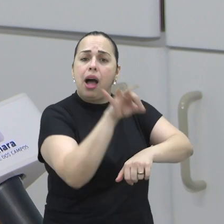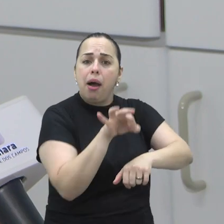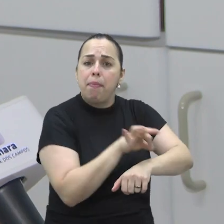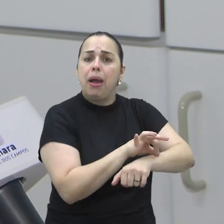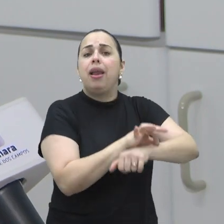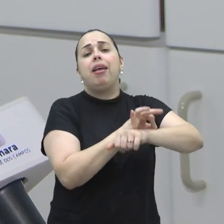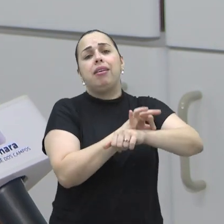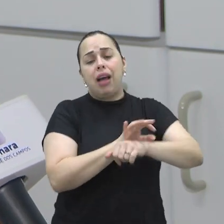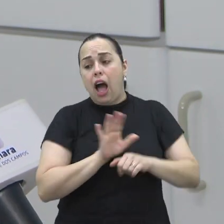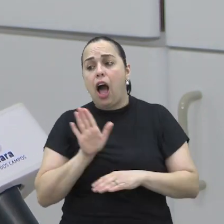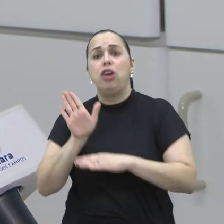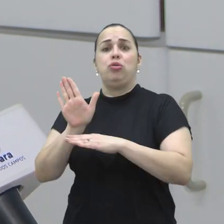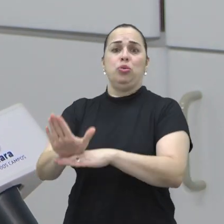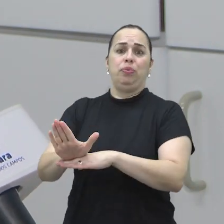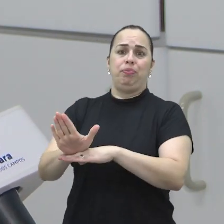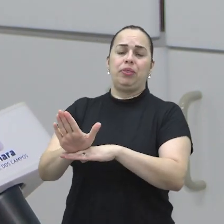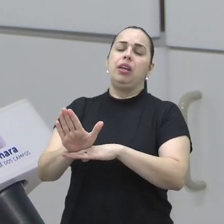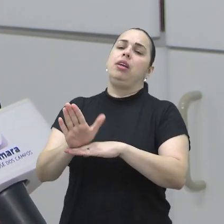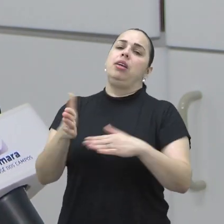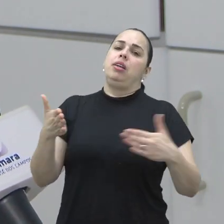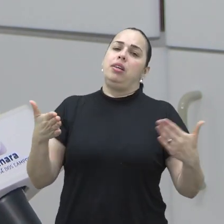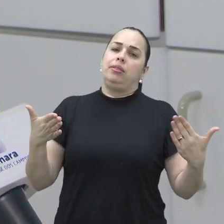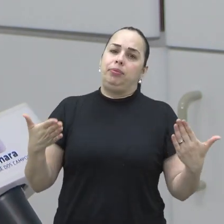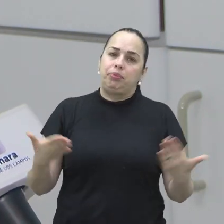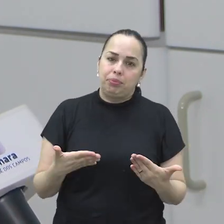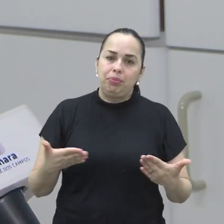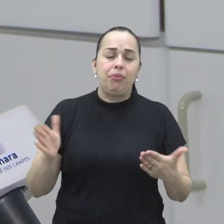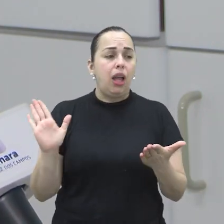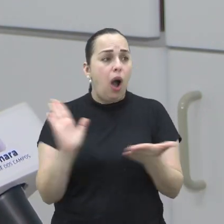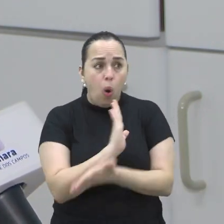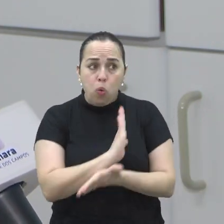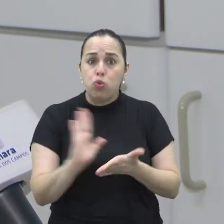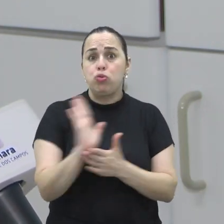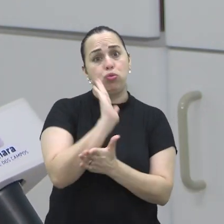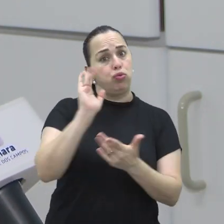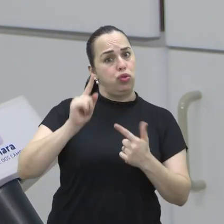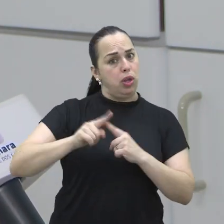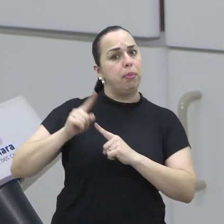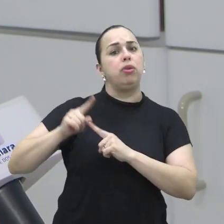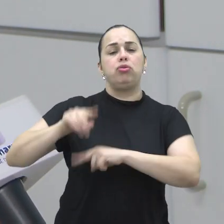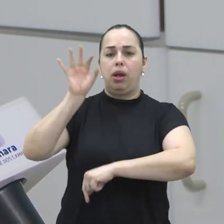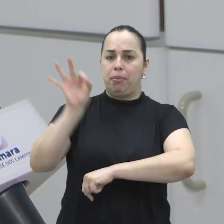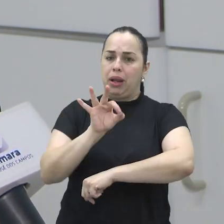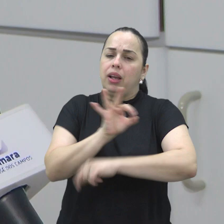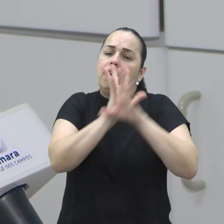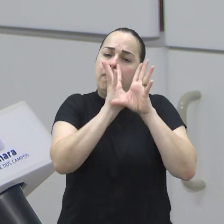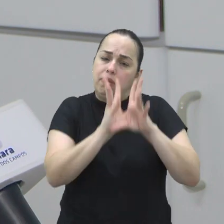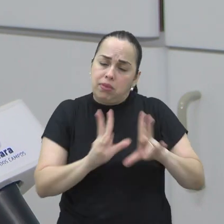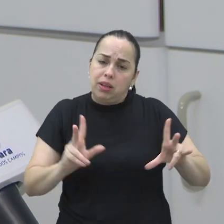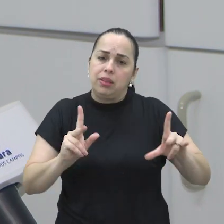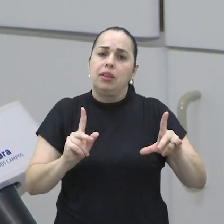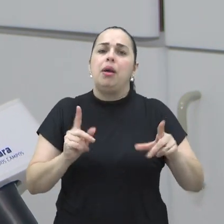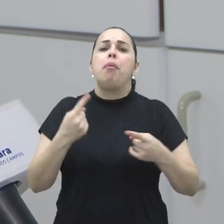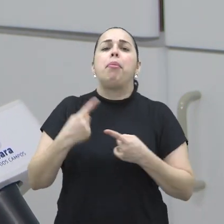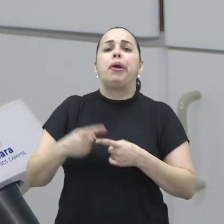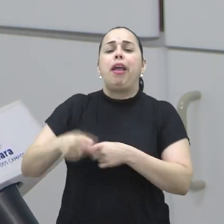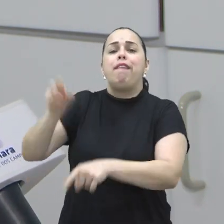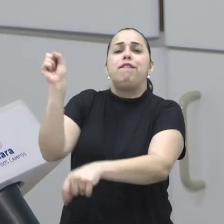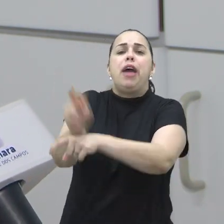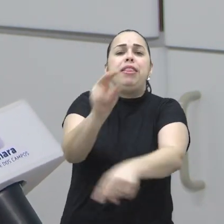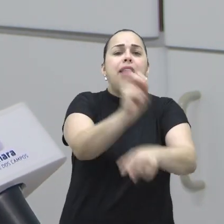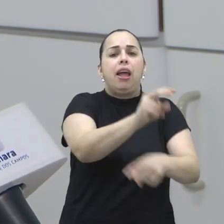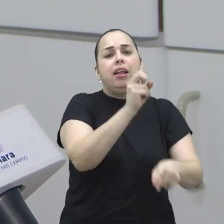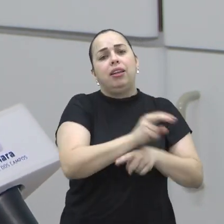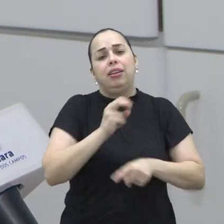uma realidade que, infelizmente, nós temos alguns tipos de abelha que já estão em extinção em função do